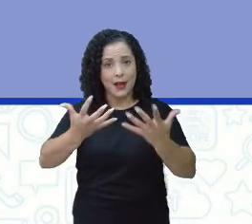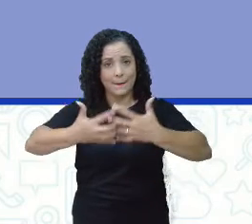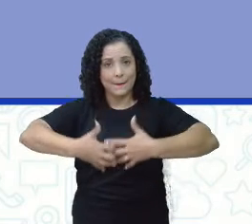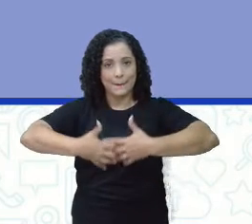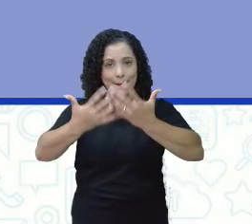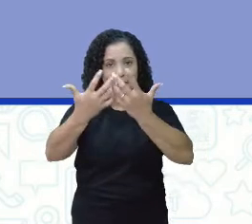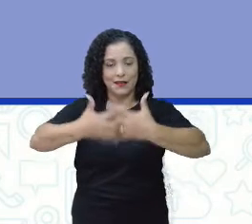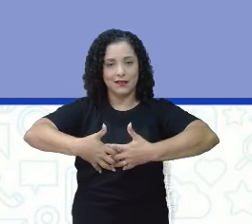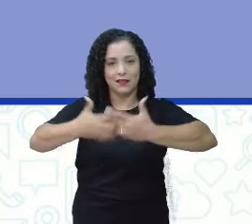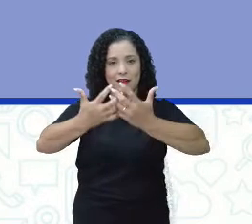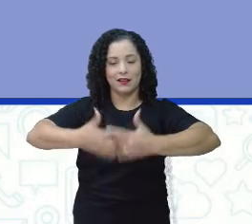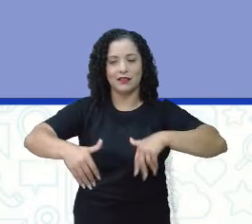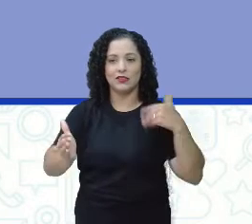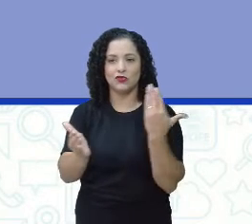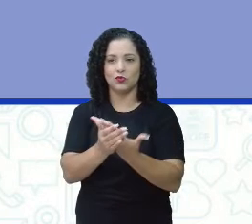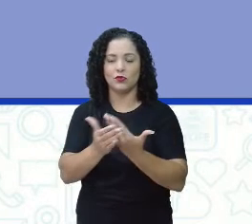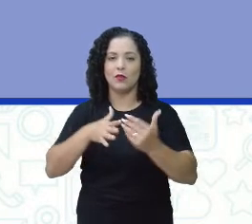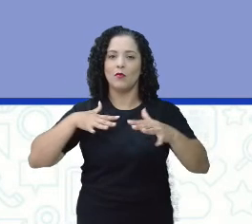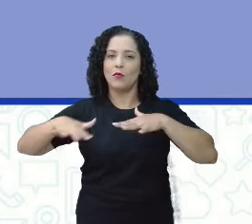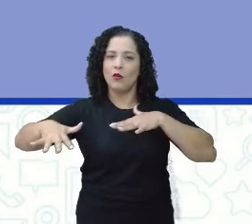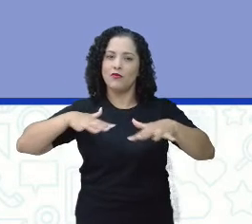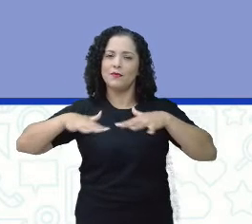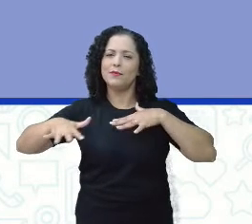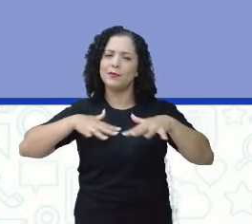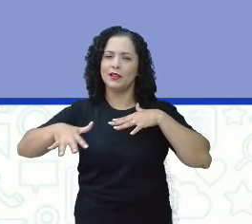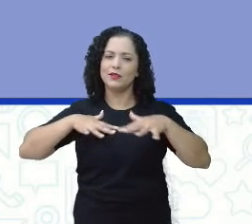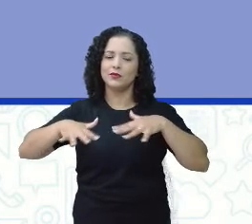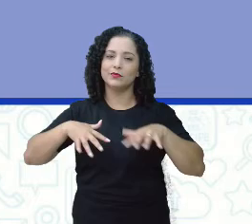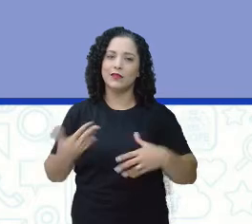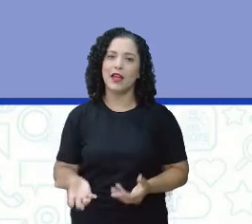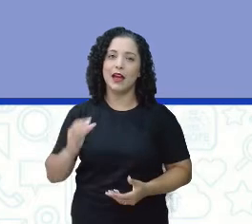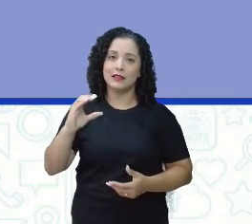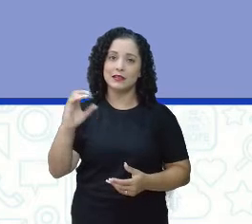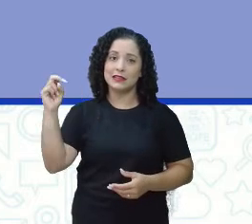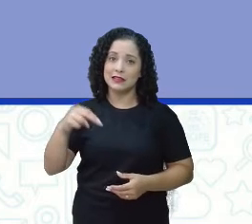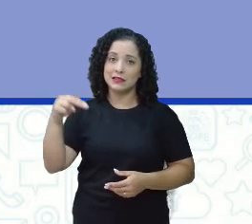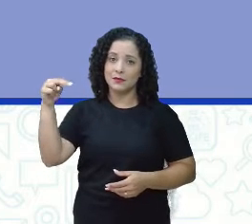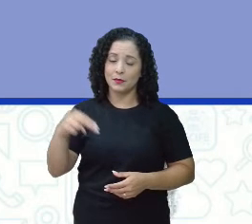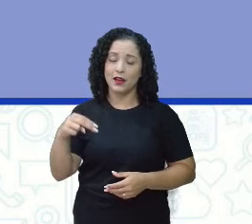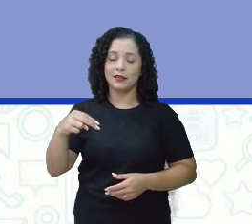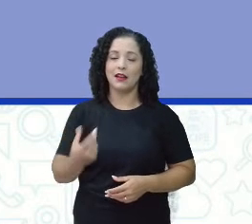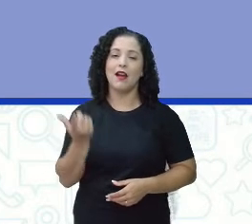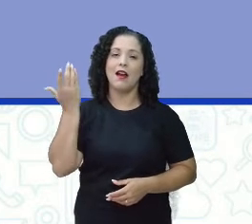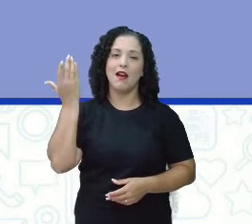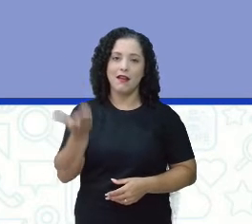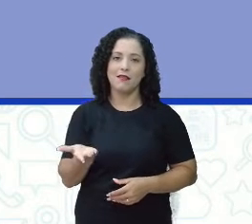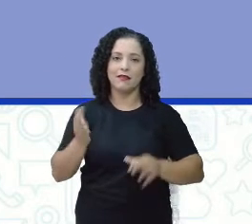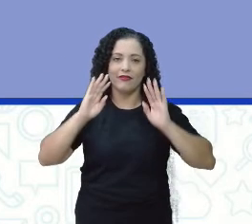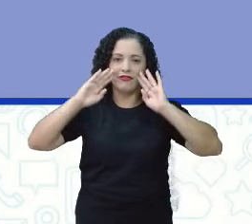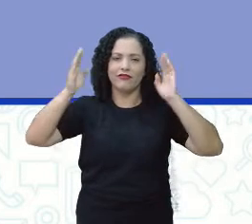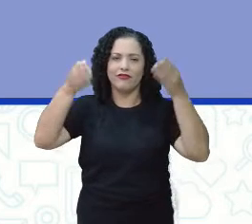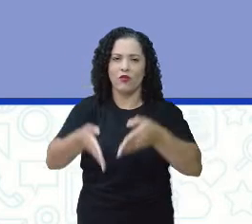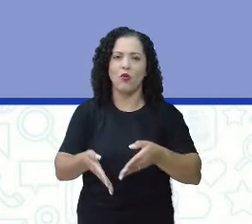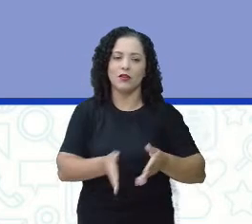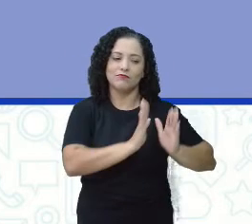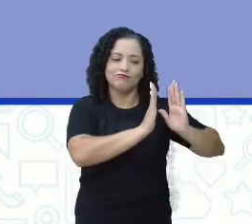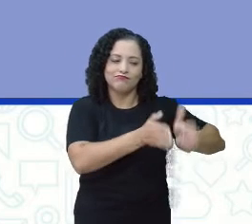movimento dos corpos. É muito interessante que a cinemática ela se preocupa com todo esse trajeto, essa questão